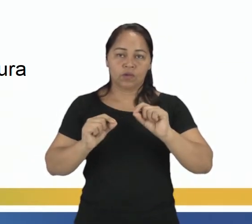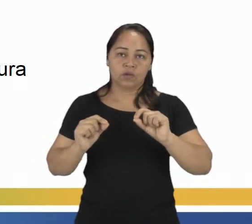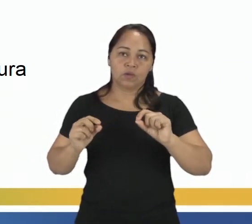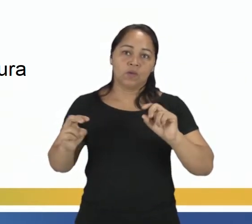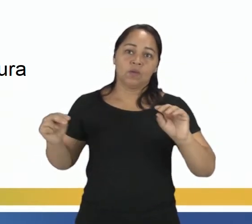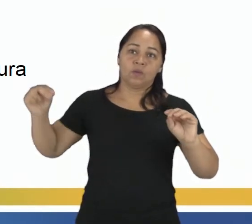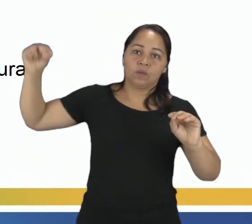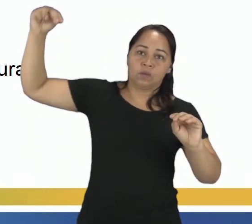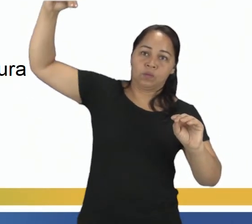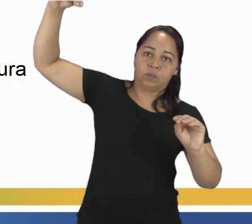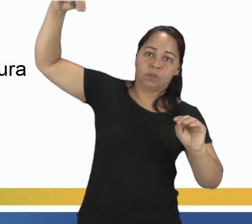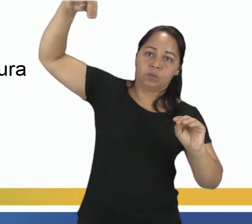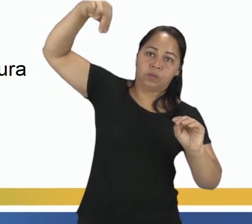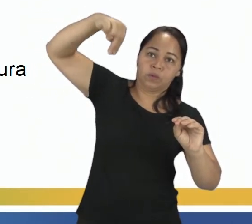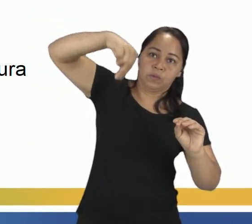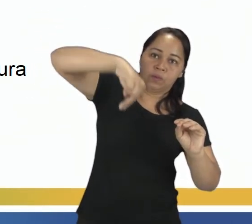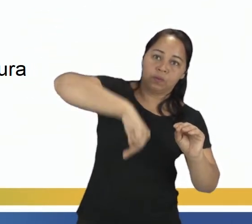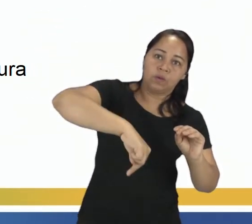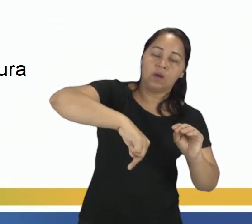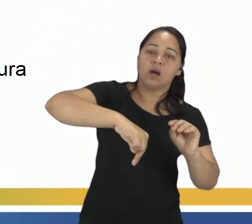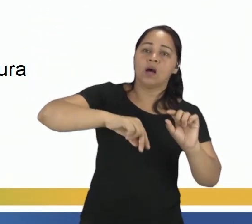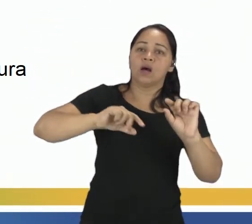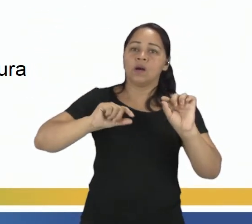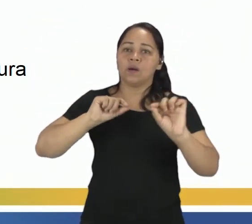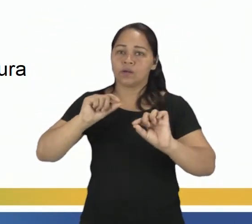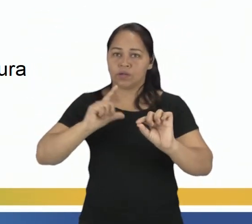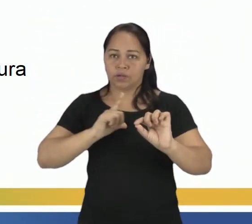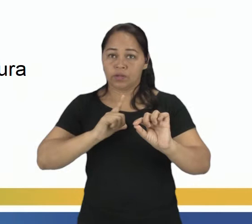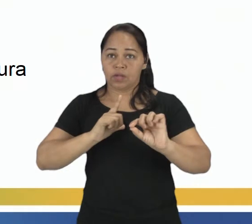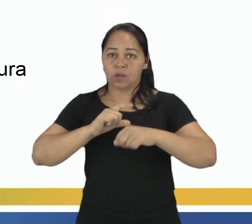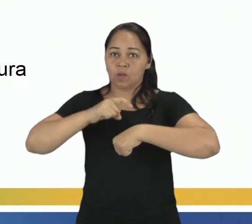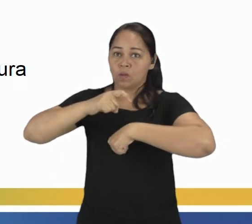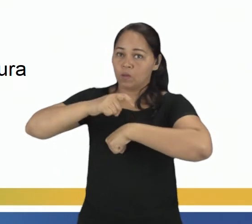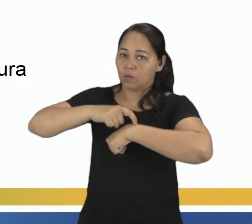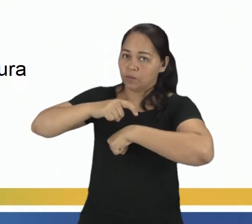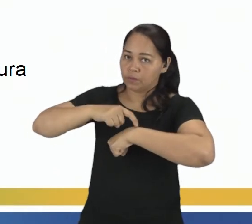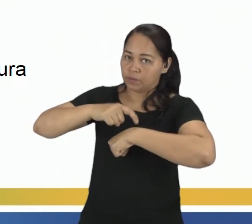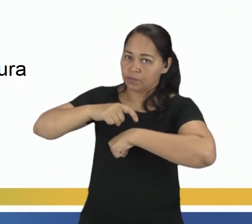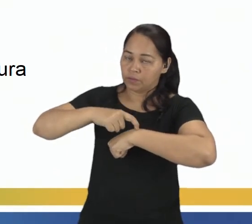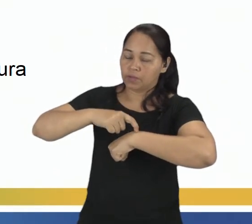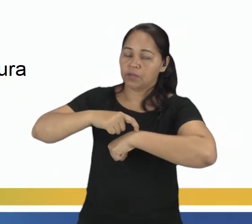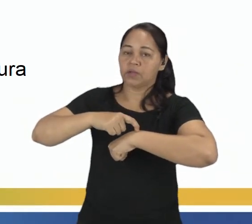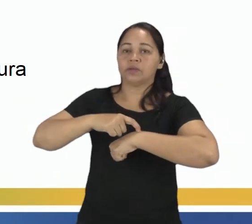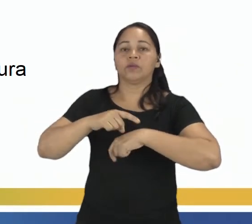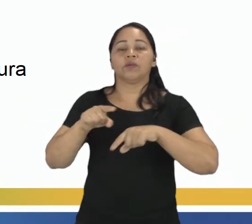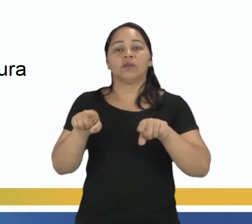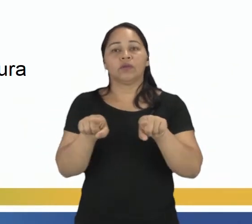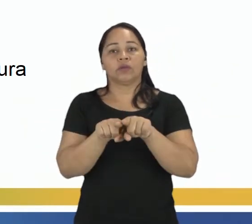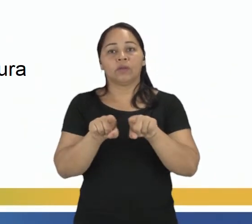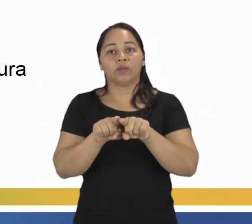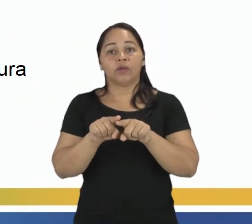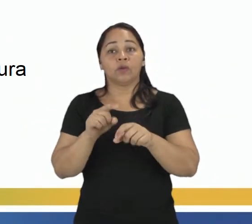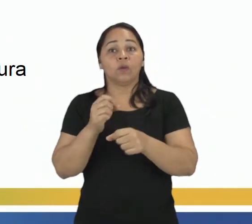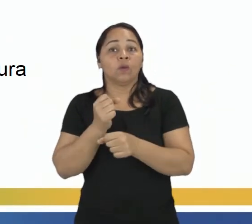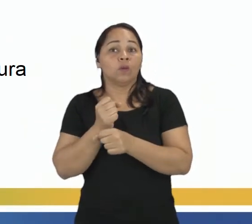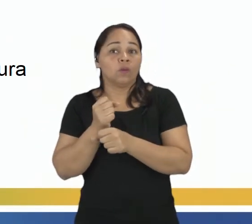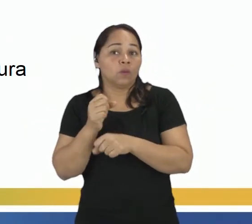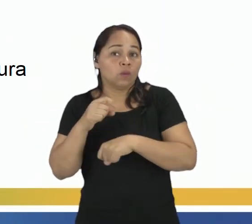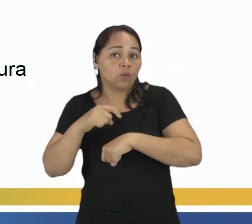verticalmente para cima tem posição em função do tempo dada pela função h de t igual